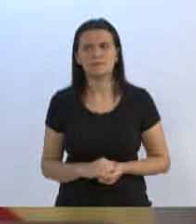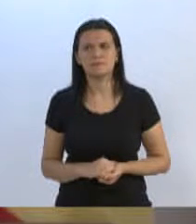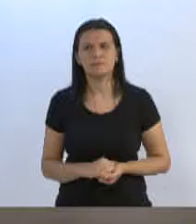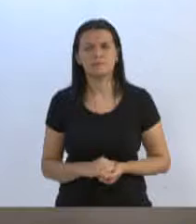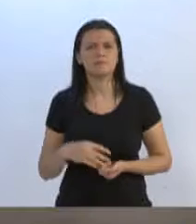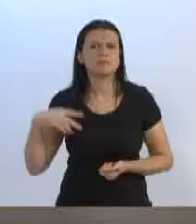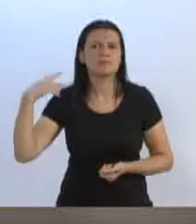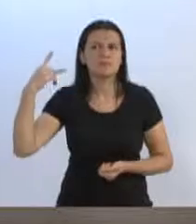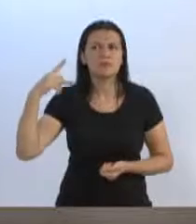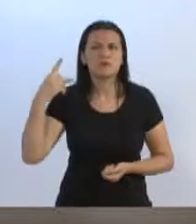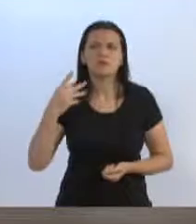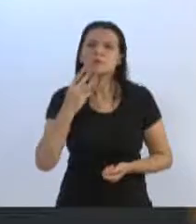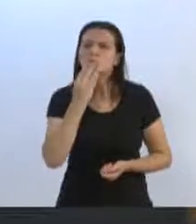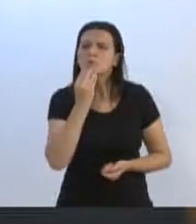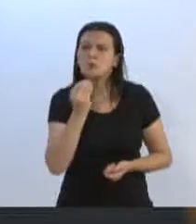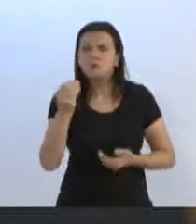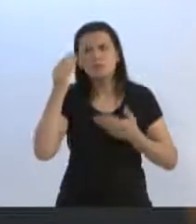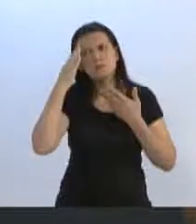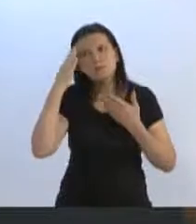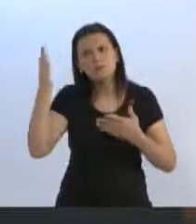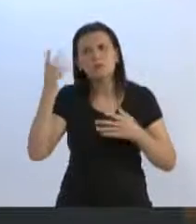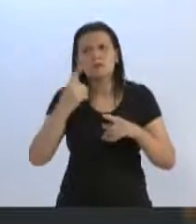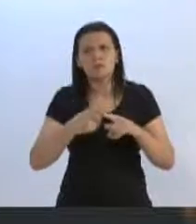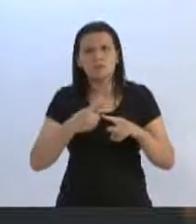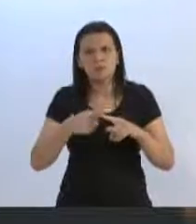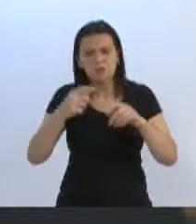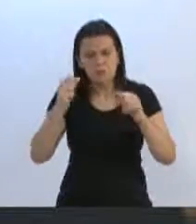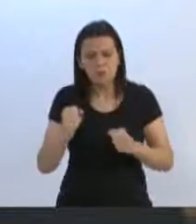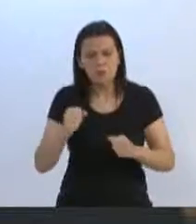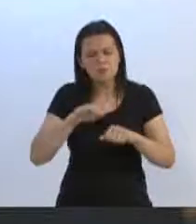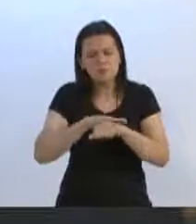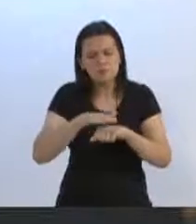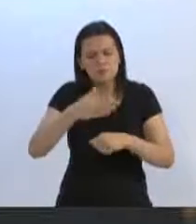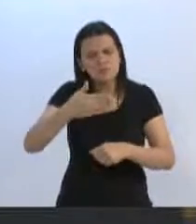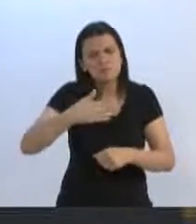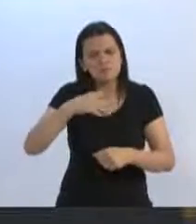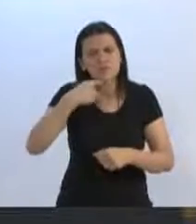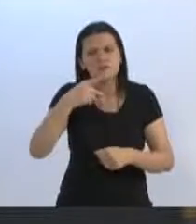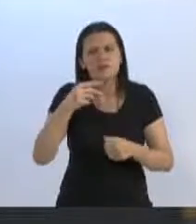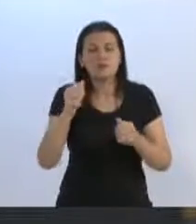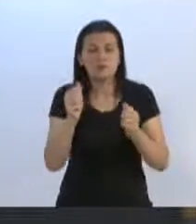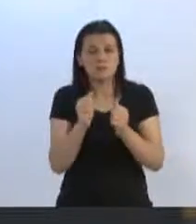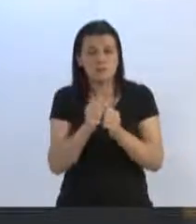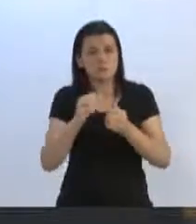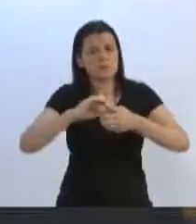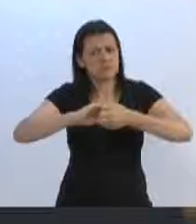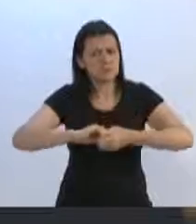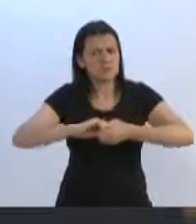Vereador Bruno Cunha, obrigado por poder aparteá-lo nesse momento. Eu quero cumprimentá-lo